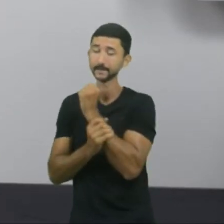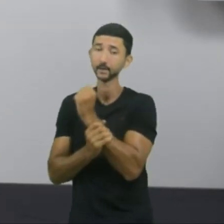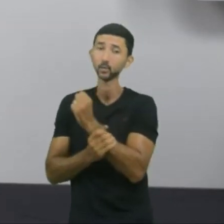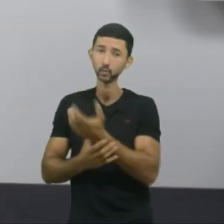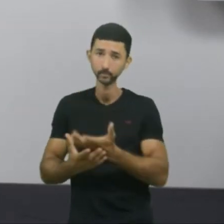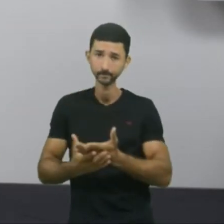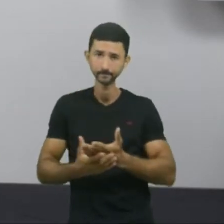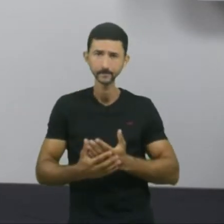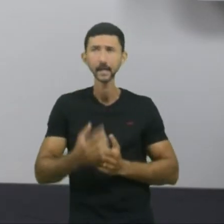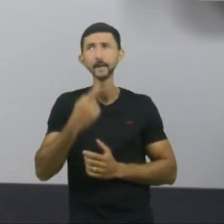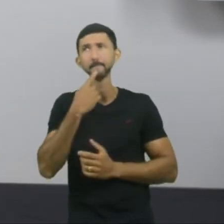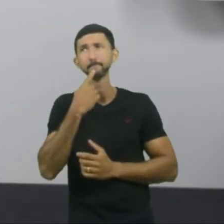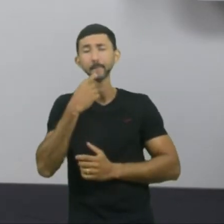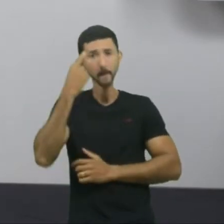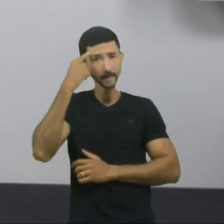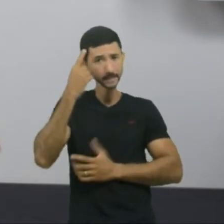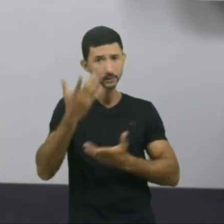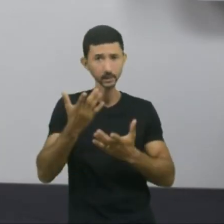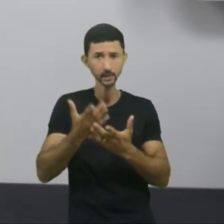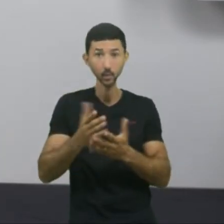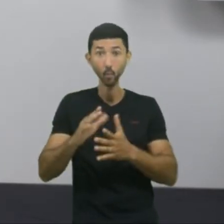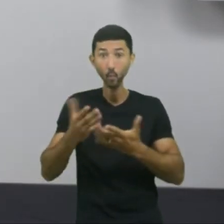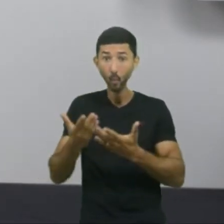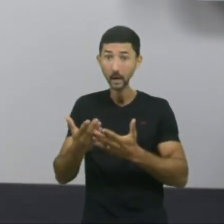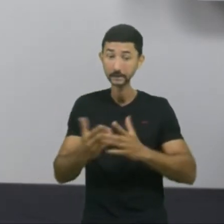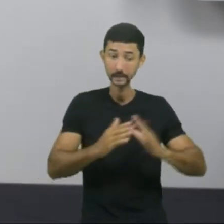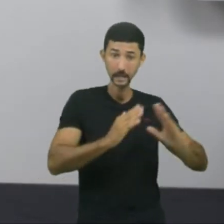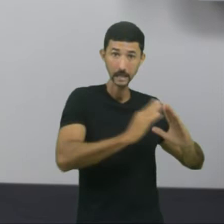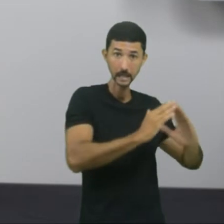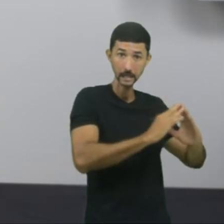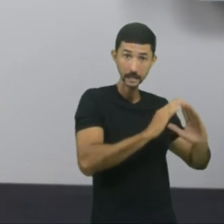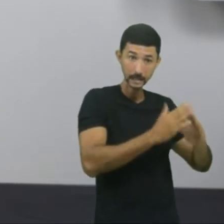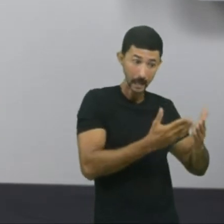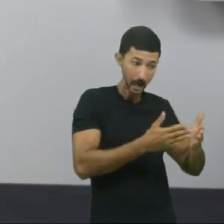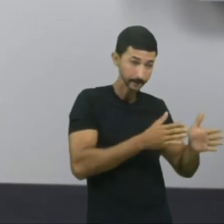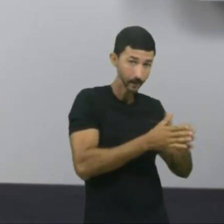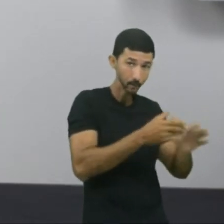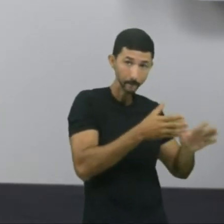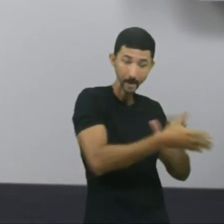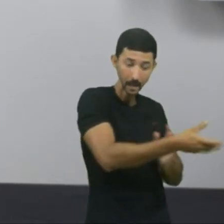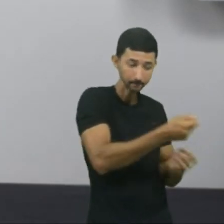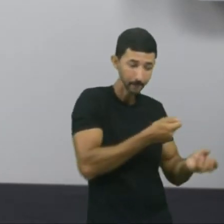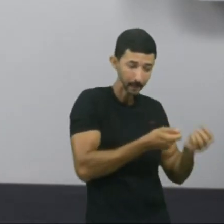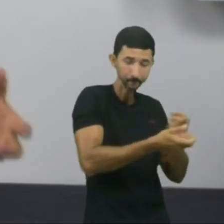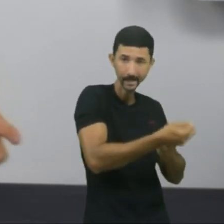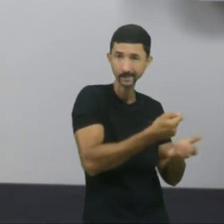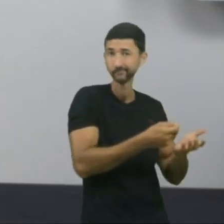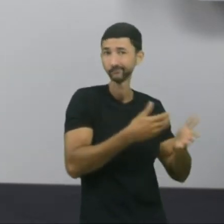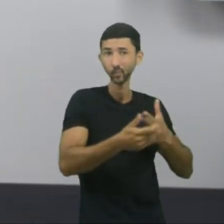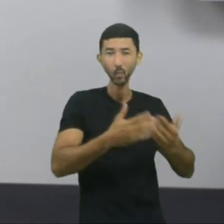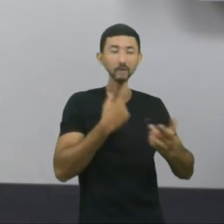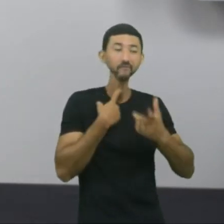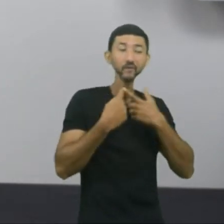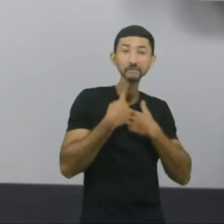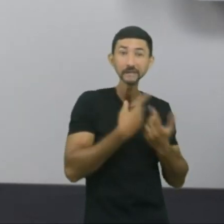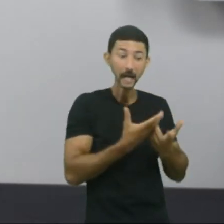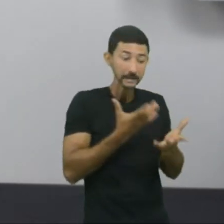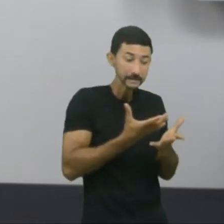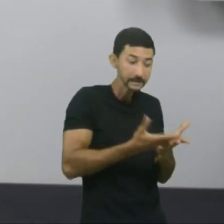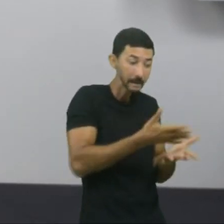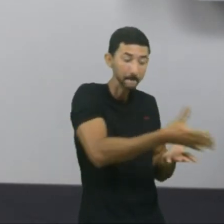E eu reflito mais ainda, quando o dinheiro está em casa, o acesso está muito fácil. Para qualquer desejo de